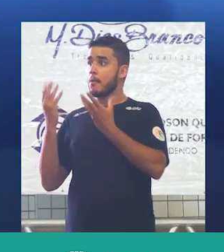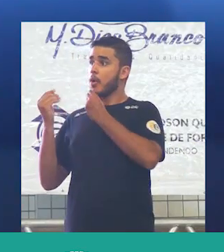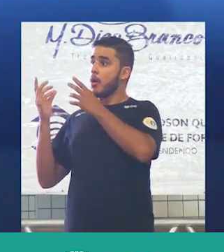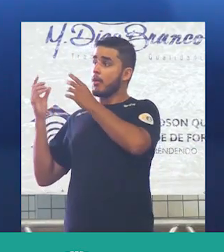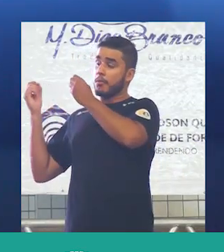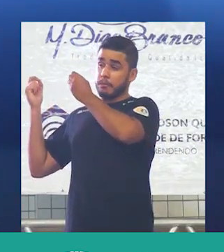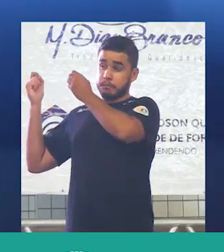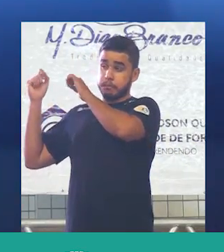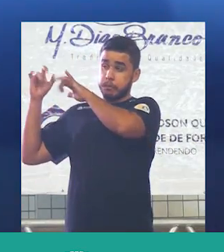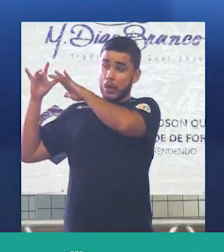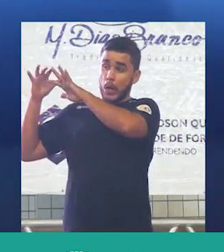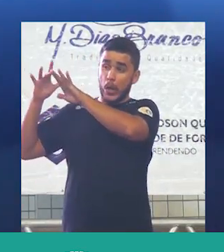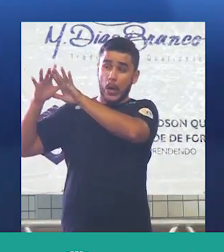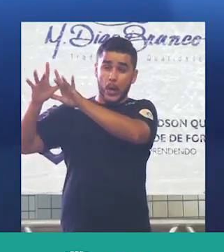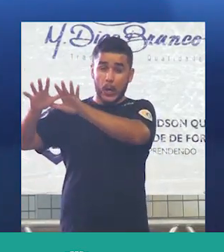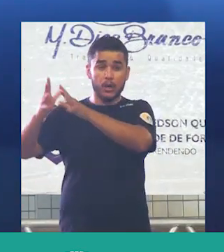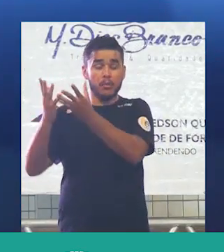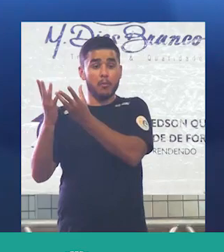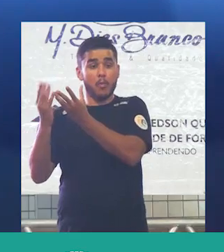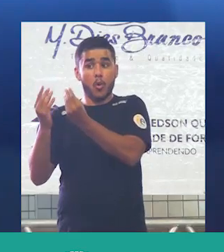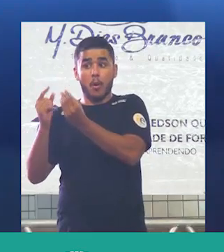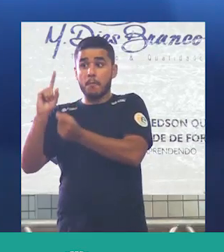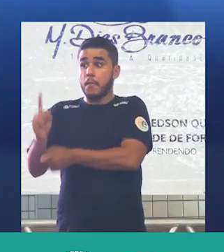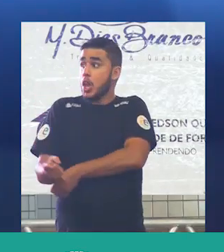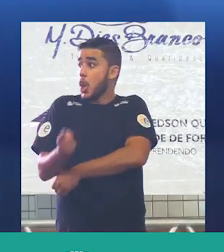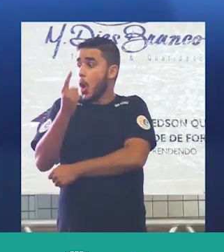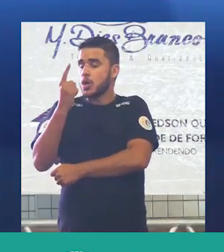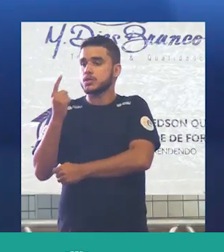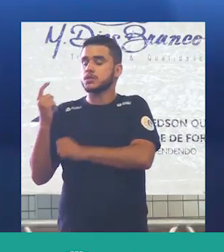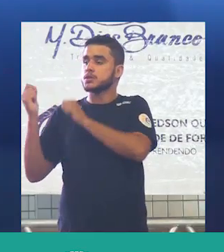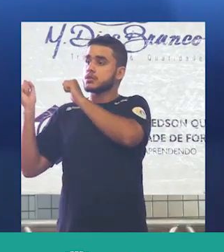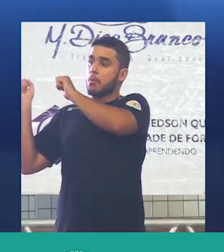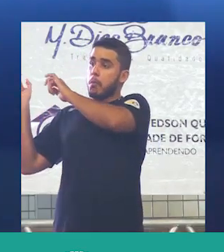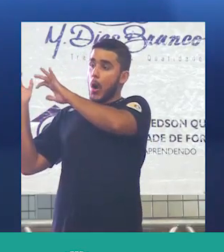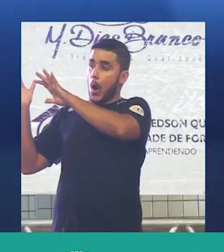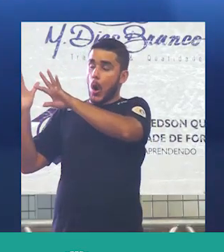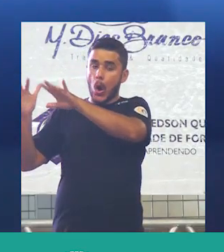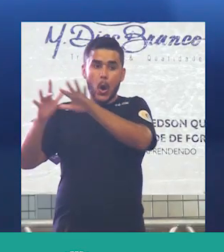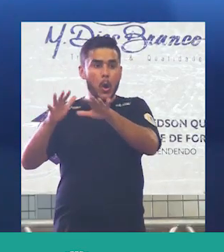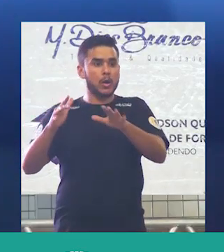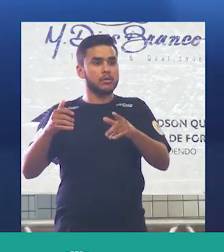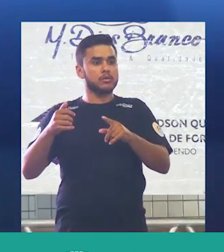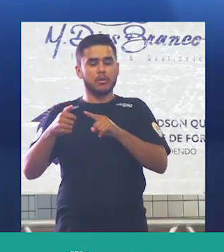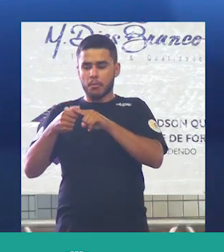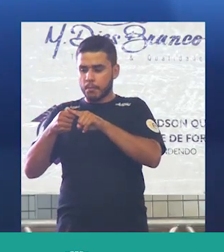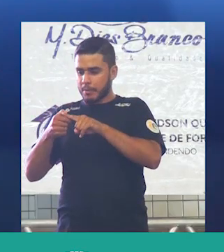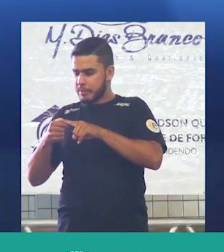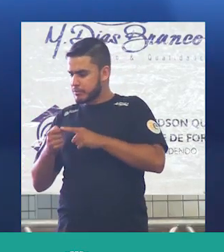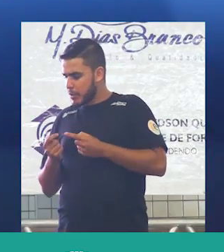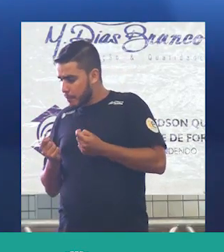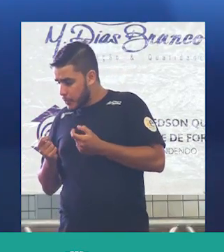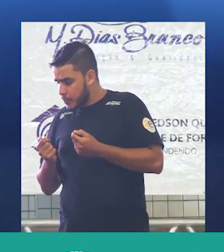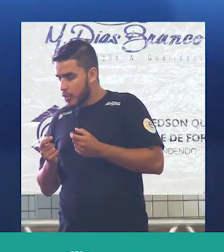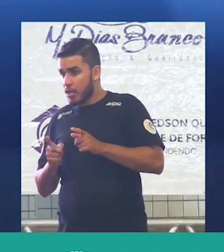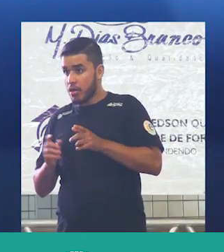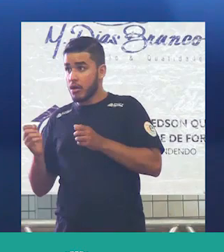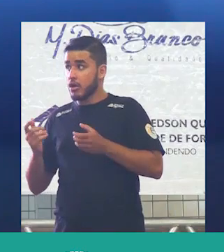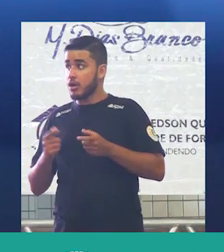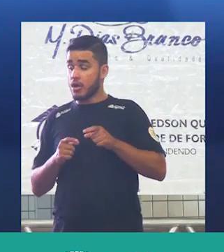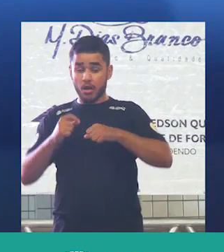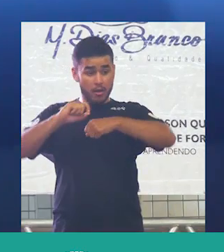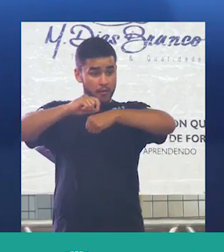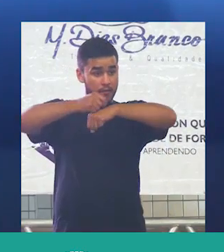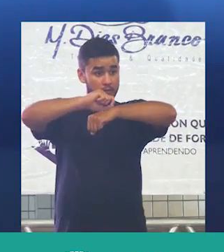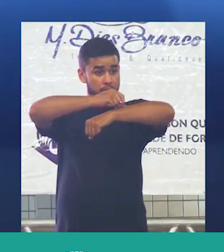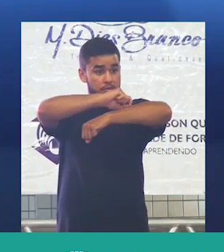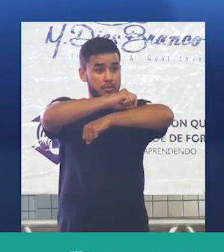milhões de grãos caem por cima dos gafanhotos. Aí ele diz: as